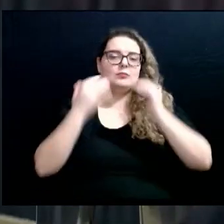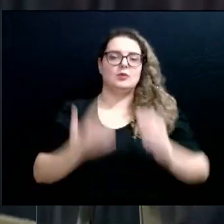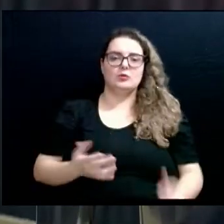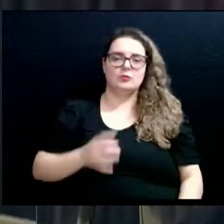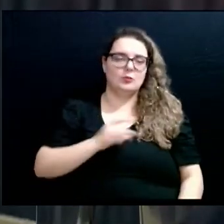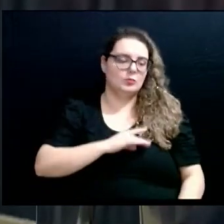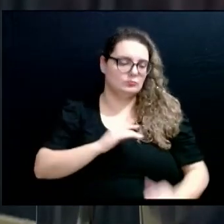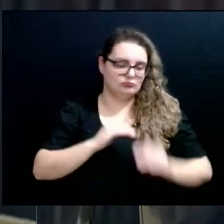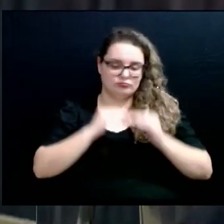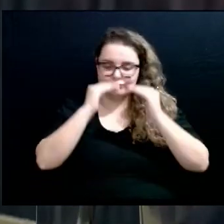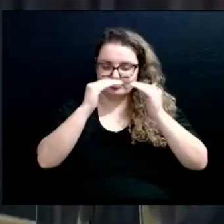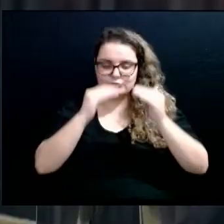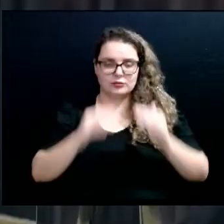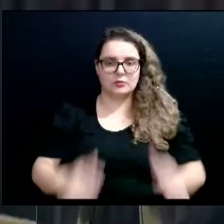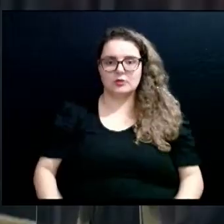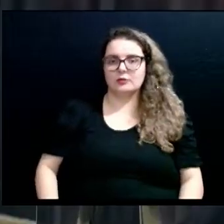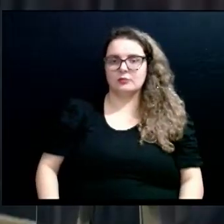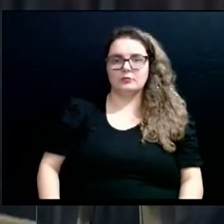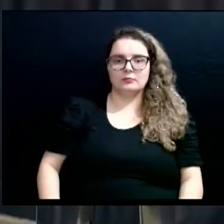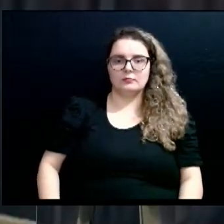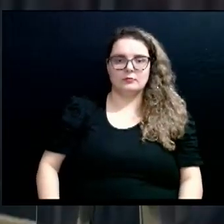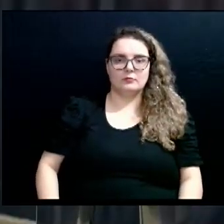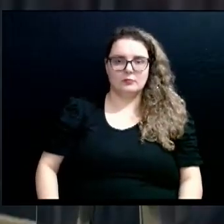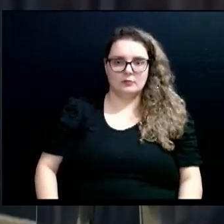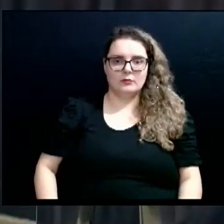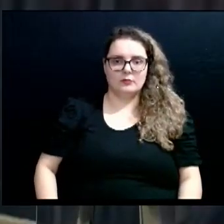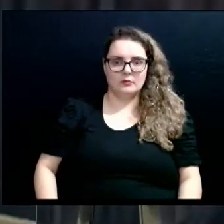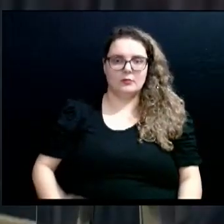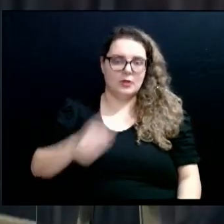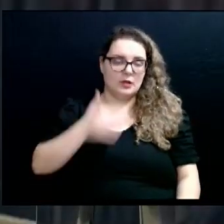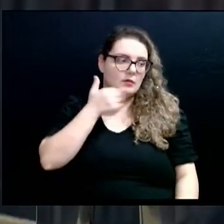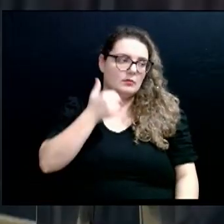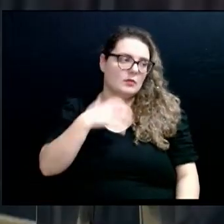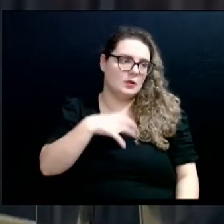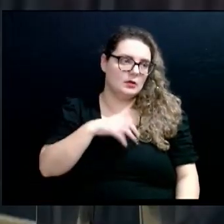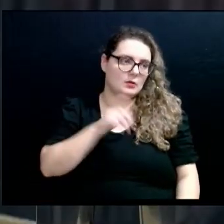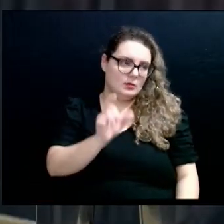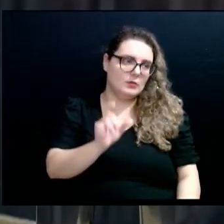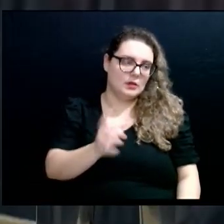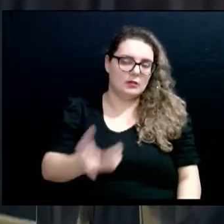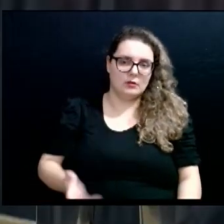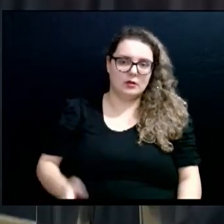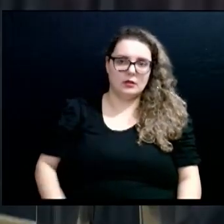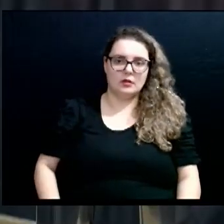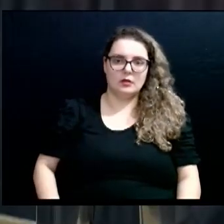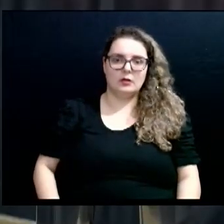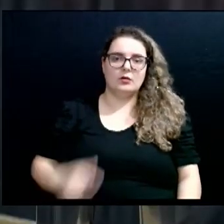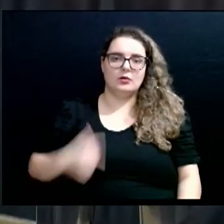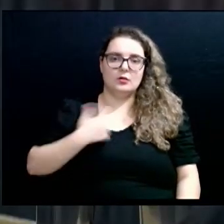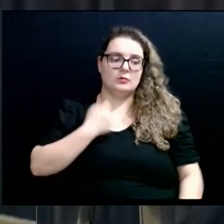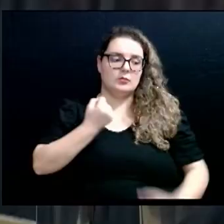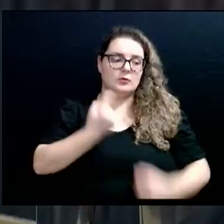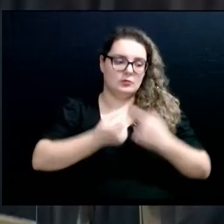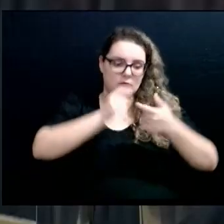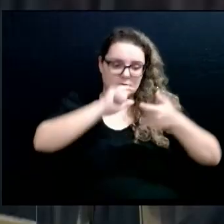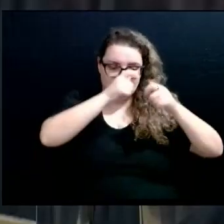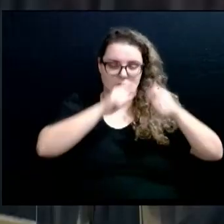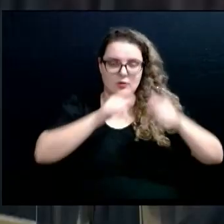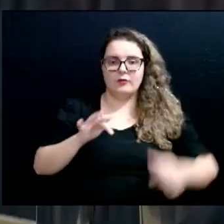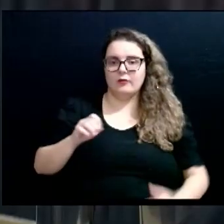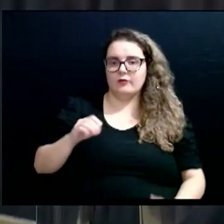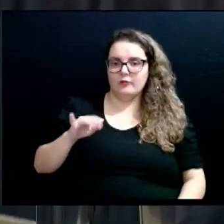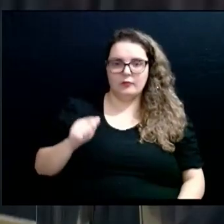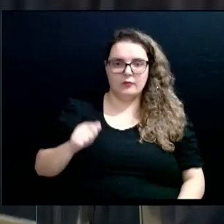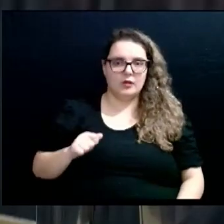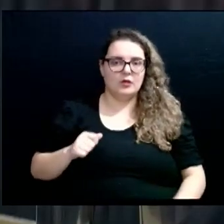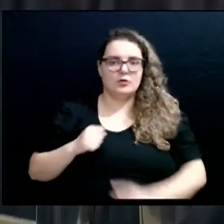muito grande, exagerado mesmo é a uhum. melhor palavra, né? A gente tem alguns transtornos de fobia, então, fobia social, que é